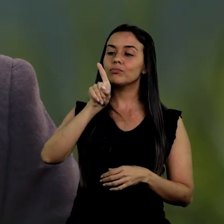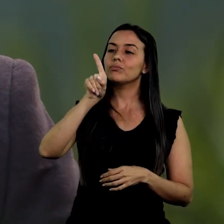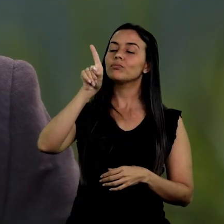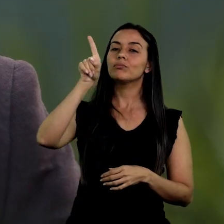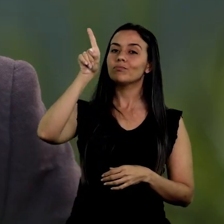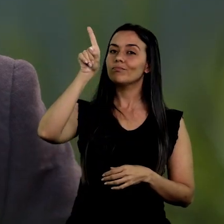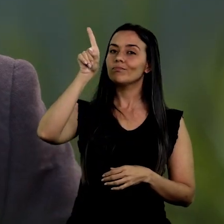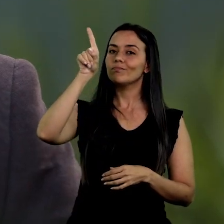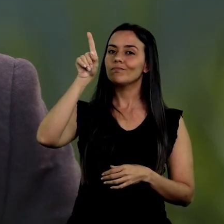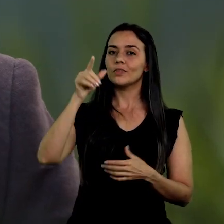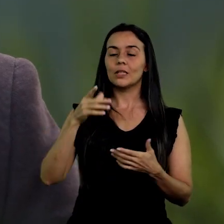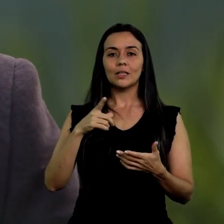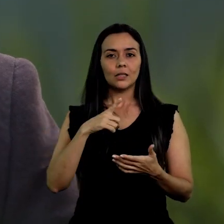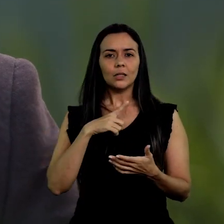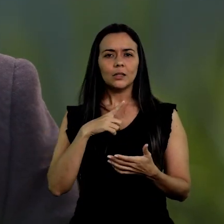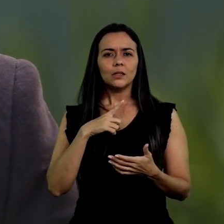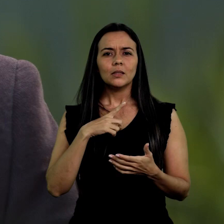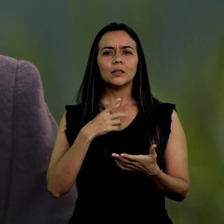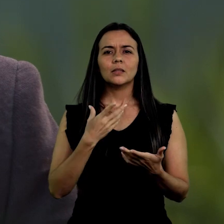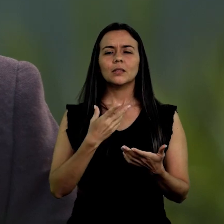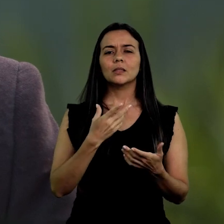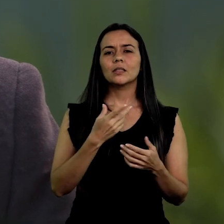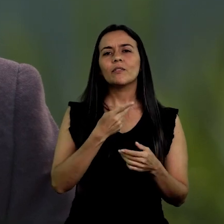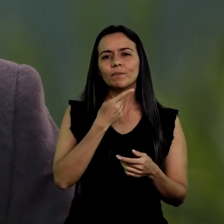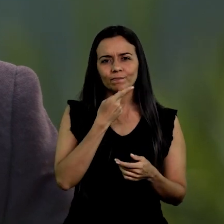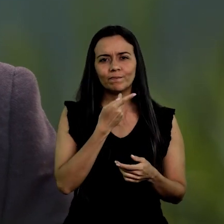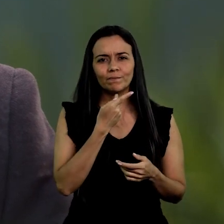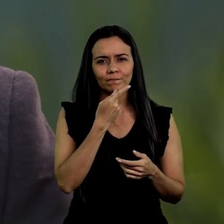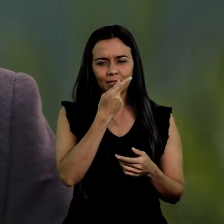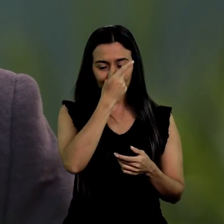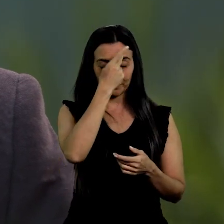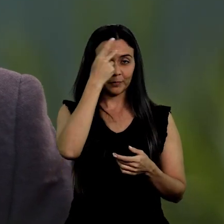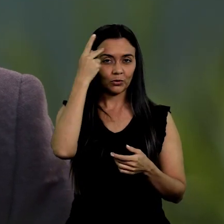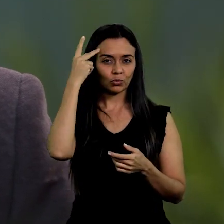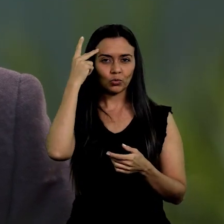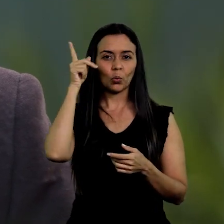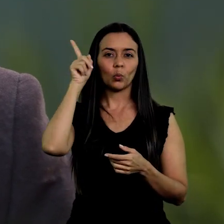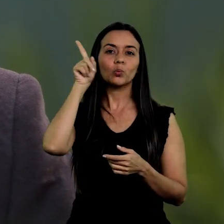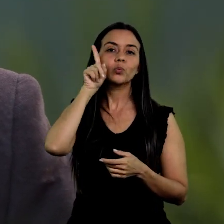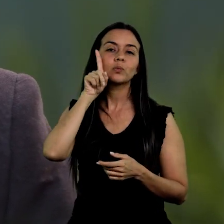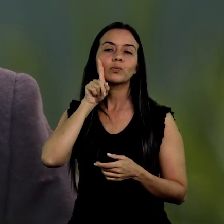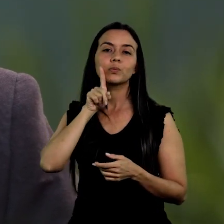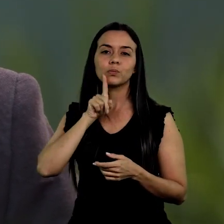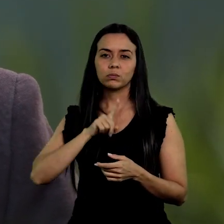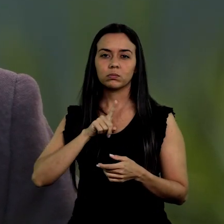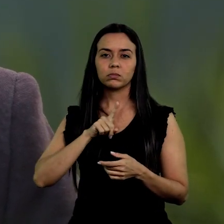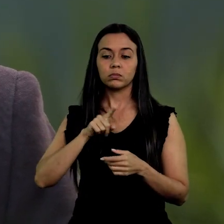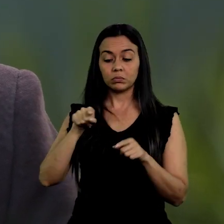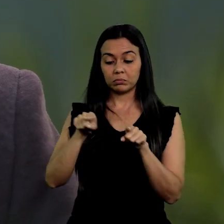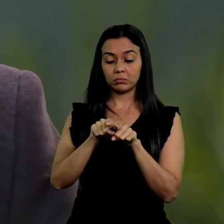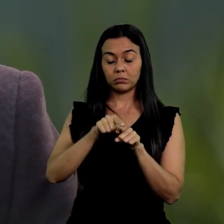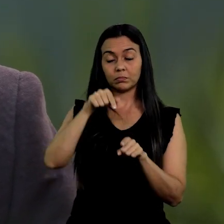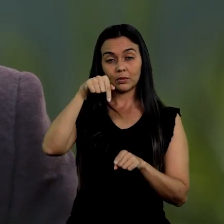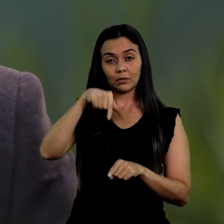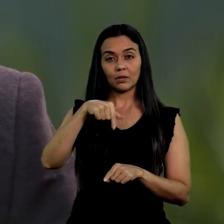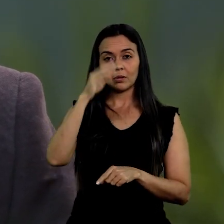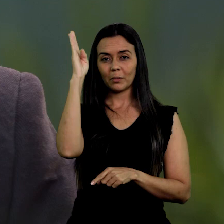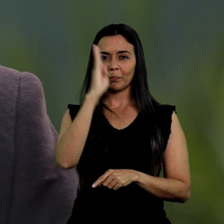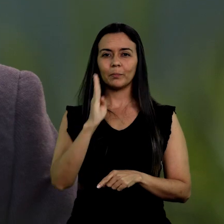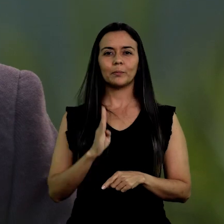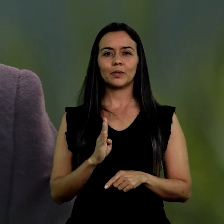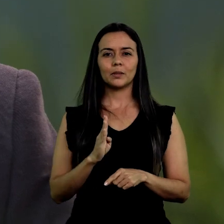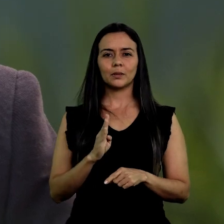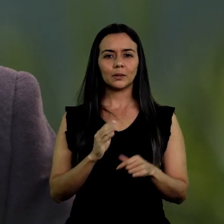A gente já tem alguns relatos, algumas publicações de ter aumentado mesmo, né? Nos Estados Unidos, né? no